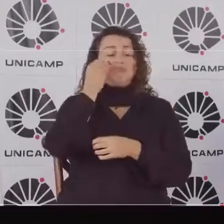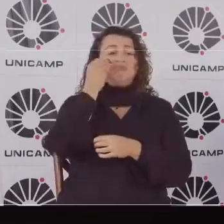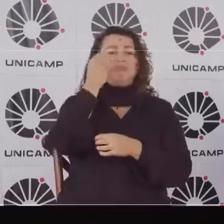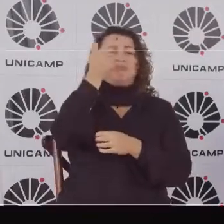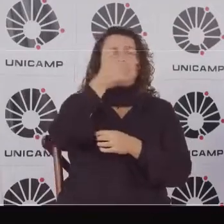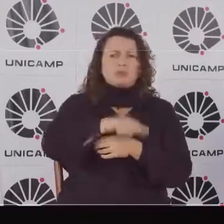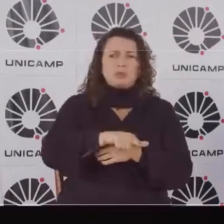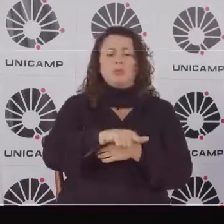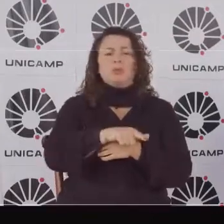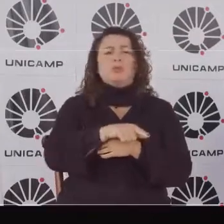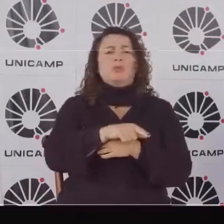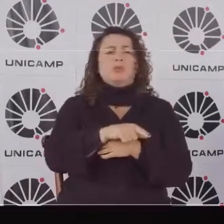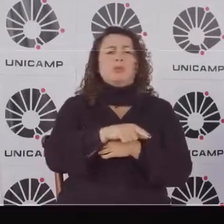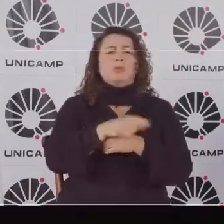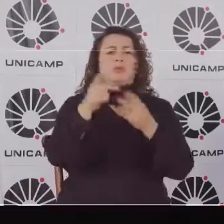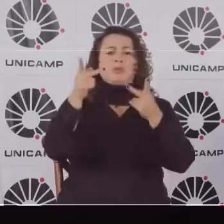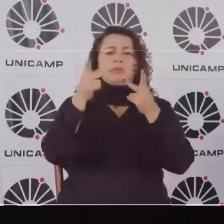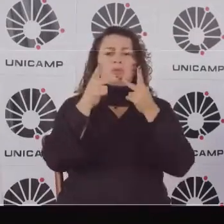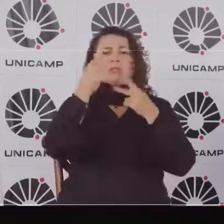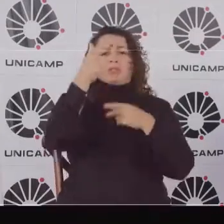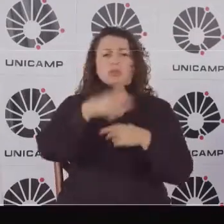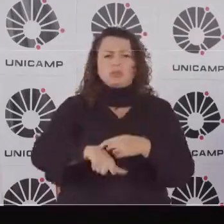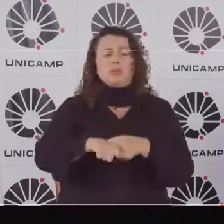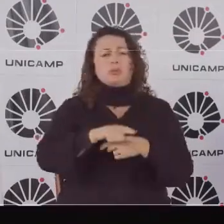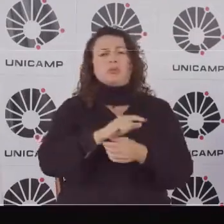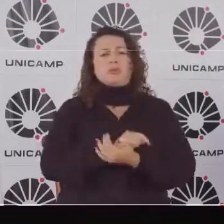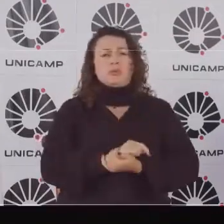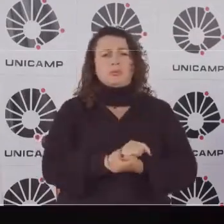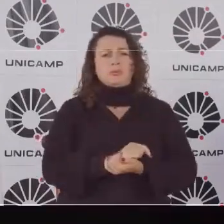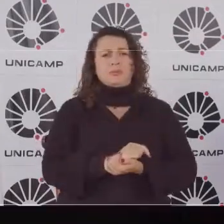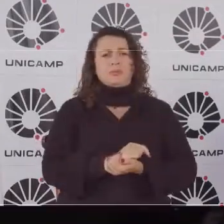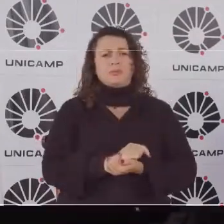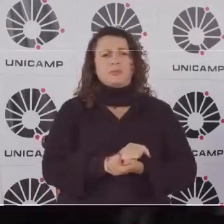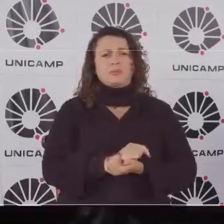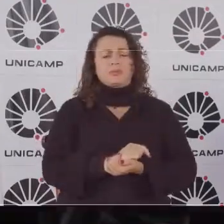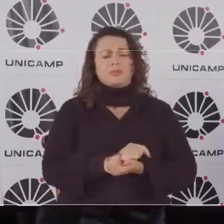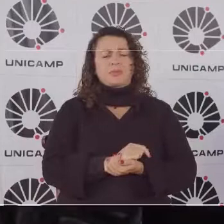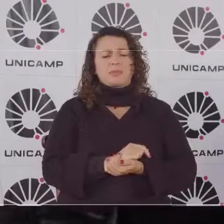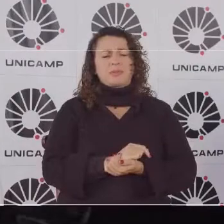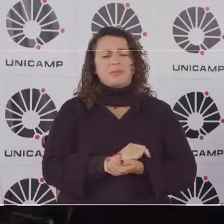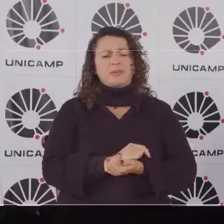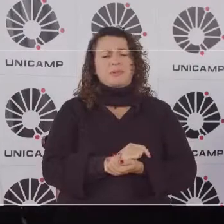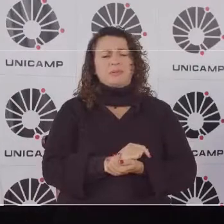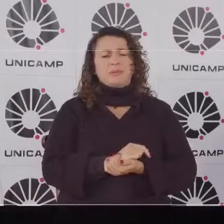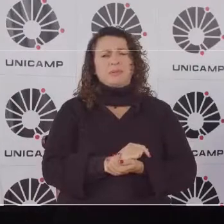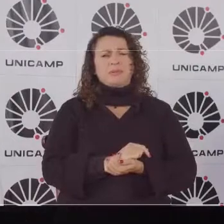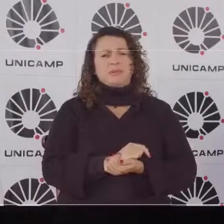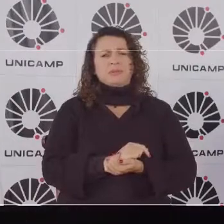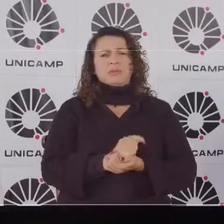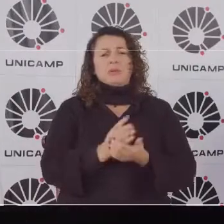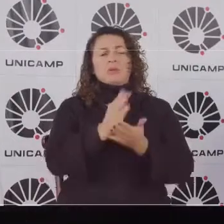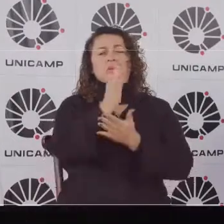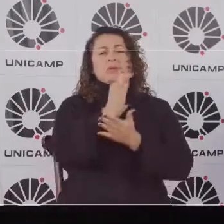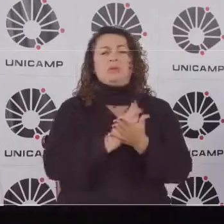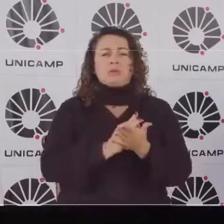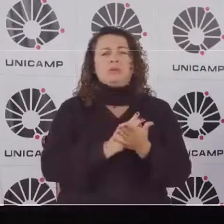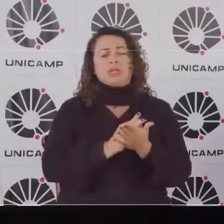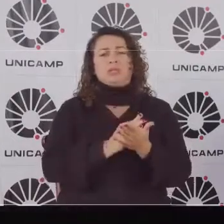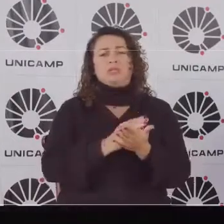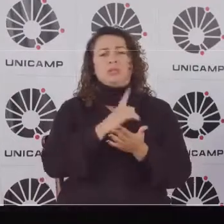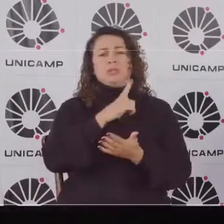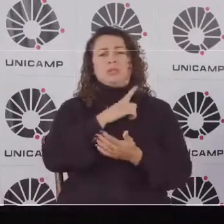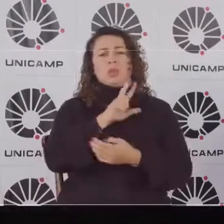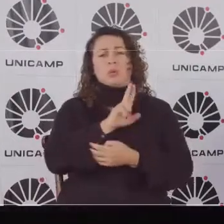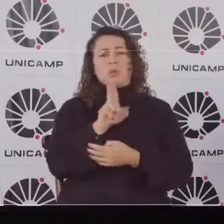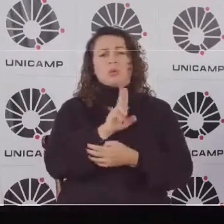preciso conclamar os seja novamente Esse é o ensaio que dá nome ao livro